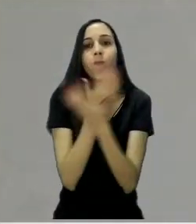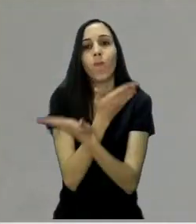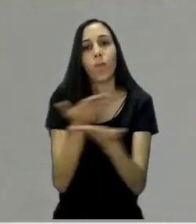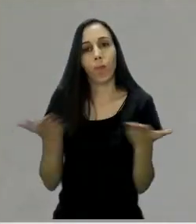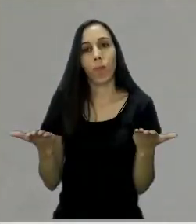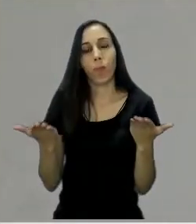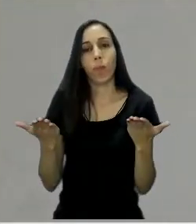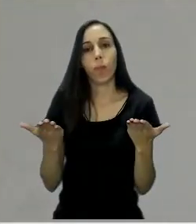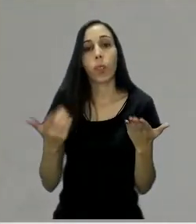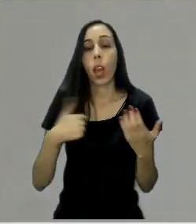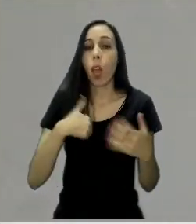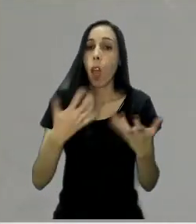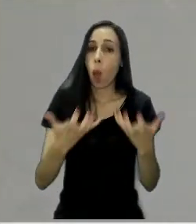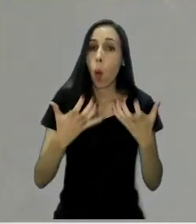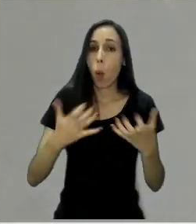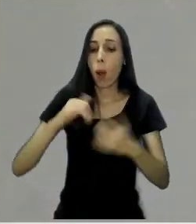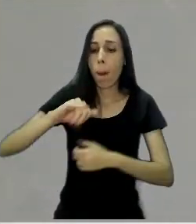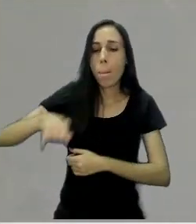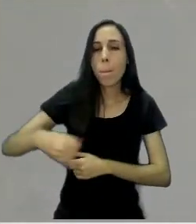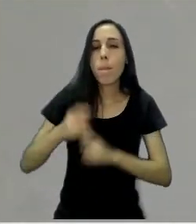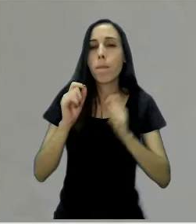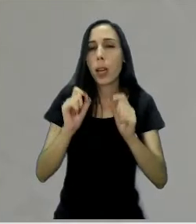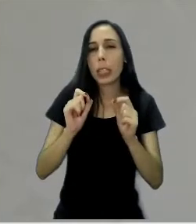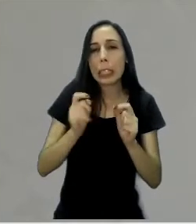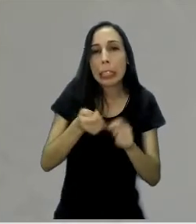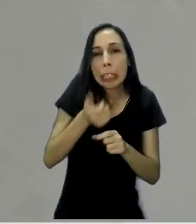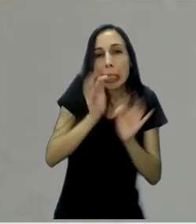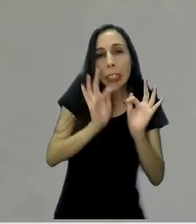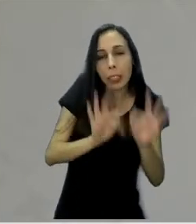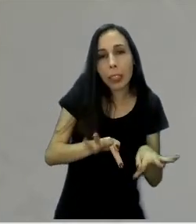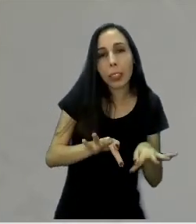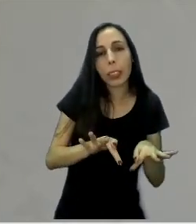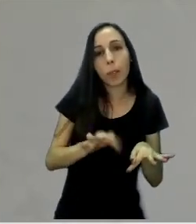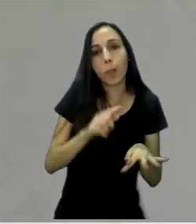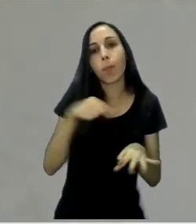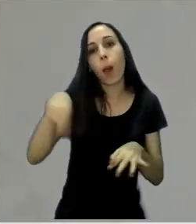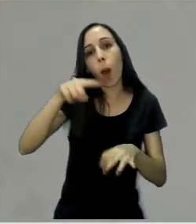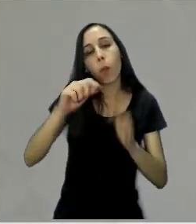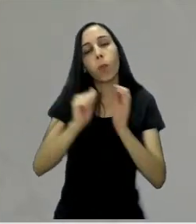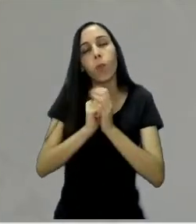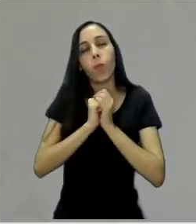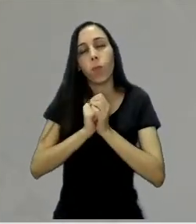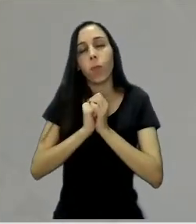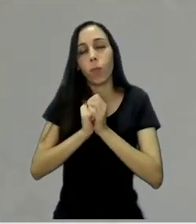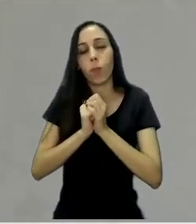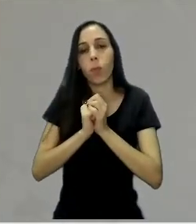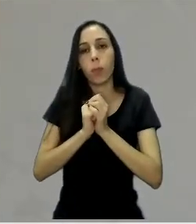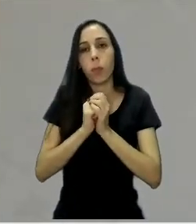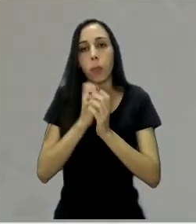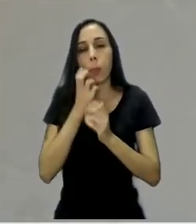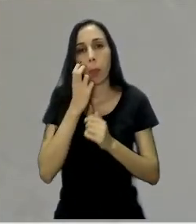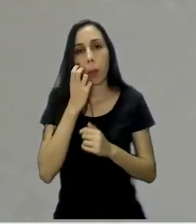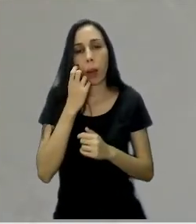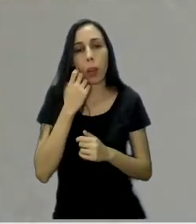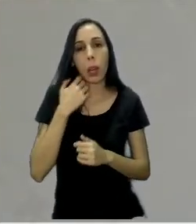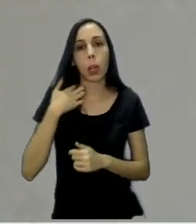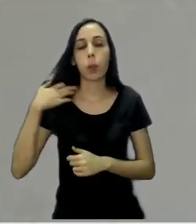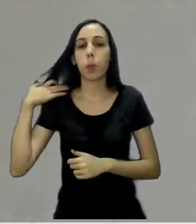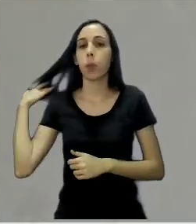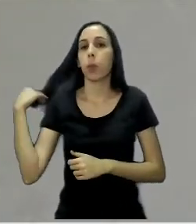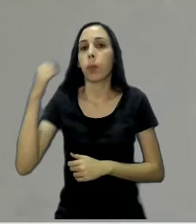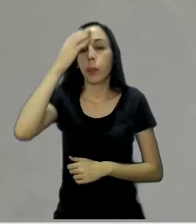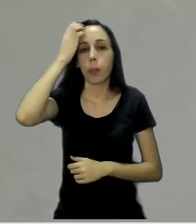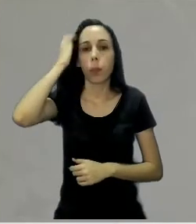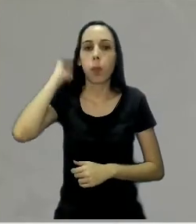Jesus está conosco. E eu quero aproveitar esses últimos minutinhos para rezar com vocês.